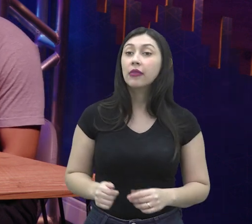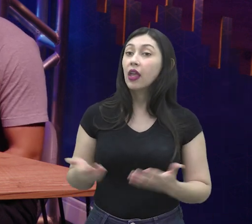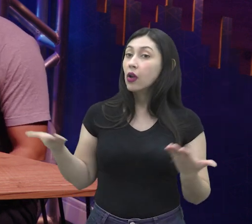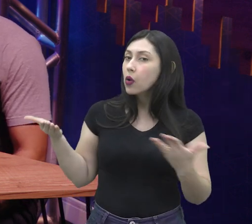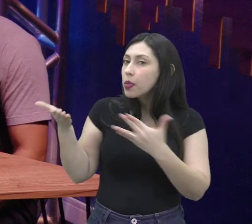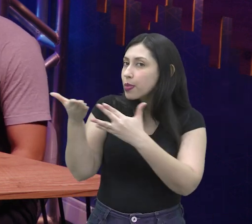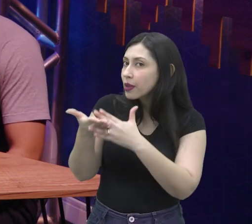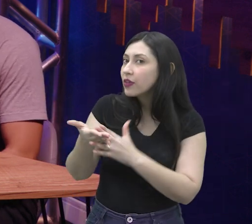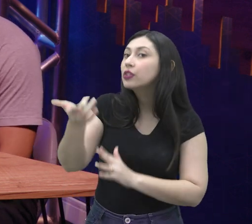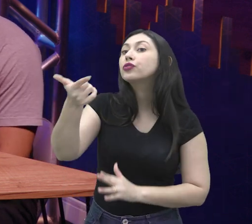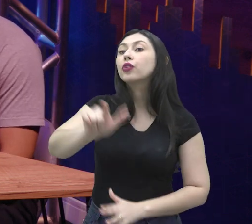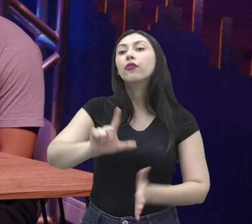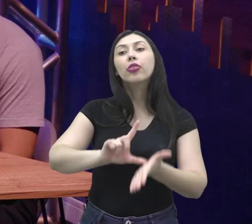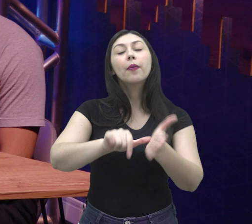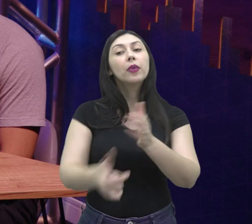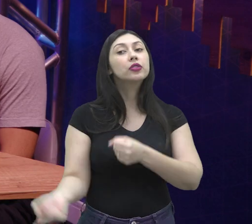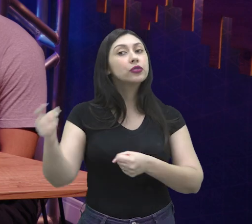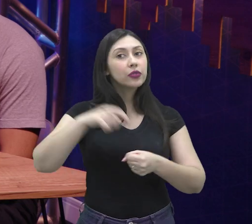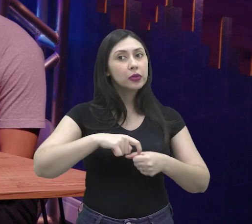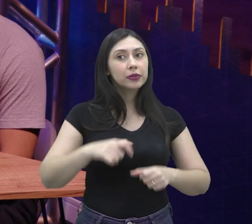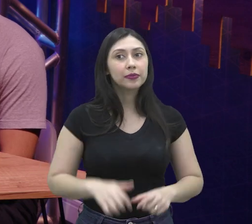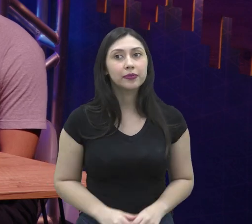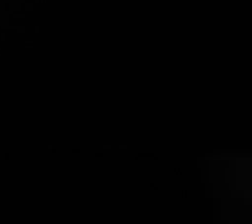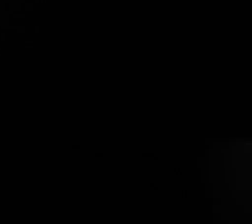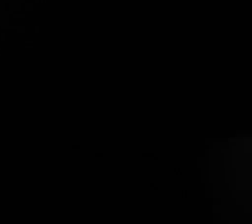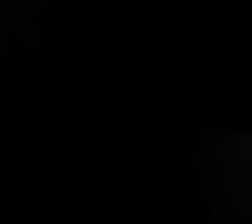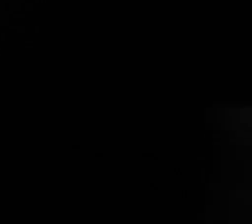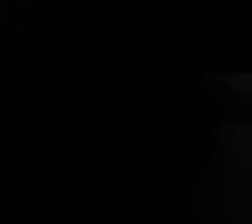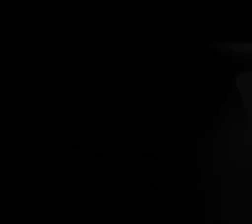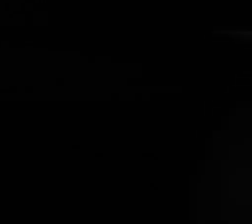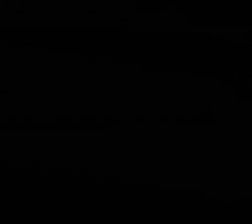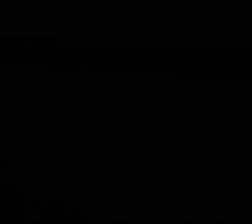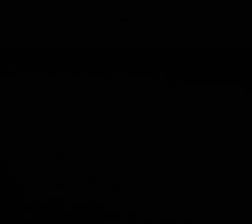Pessoal, vamos para mais um intervalo, daqui a pouco a gente volta.